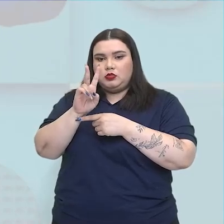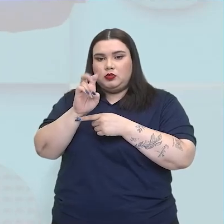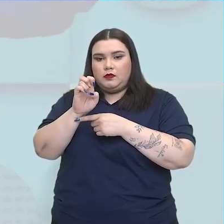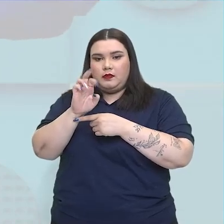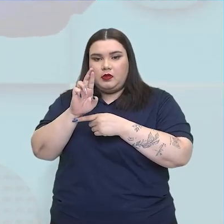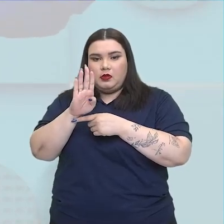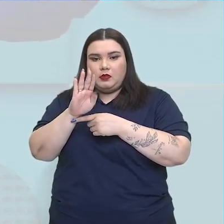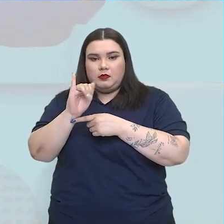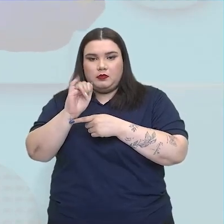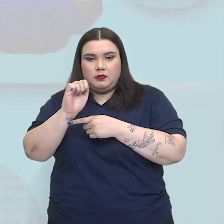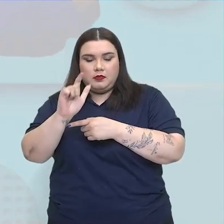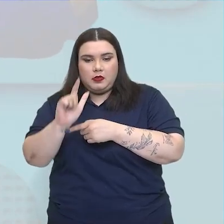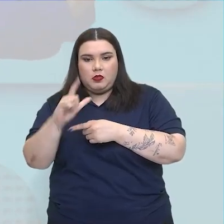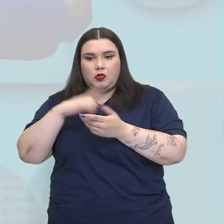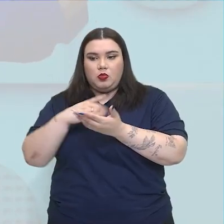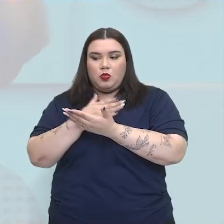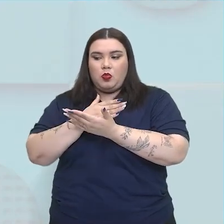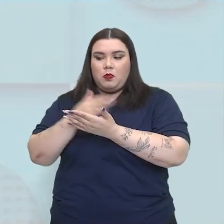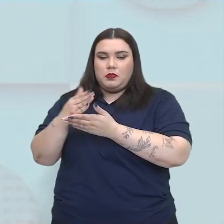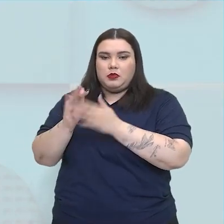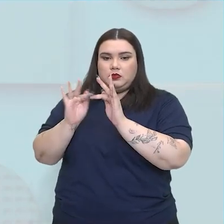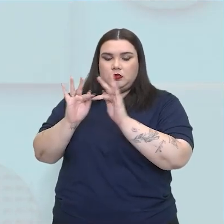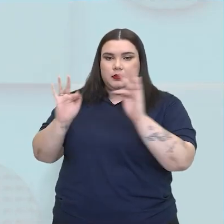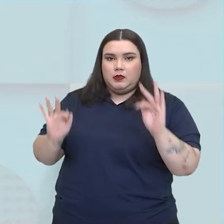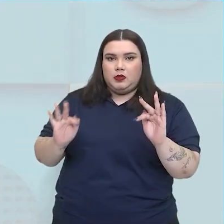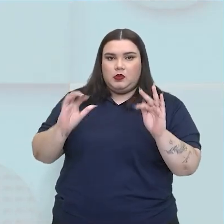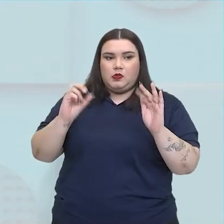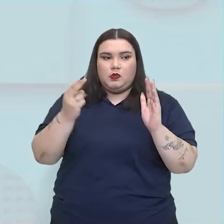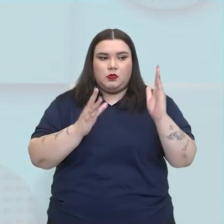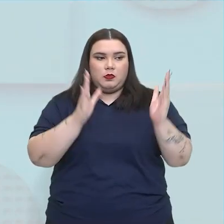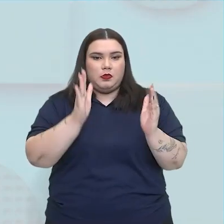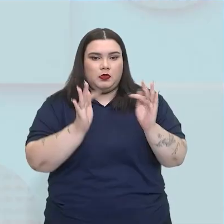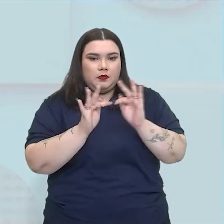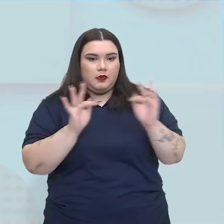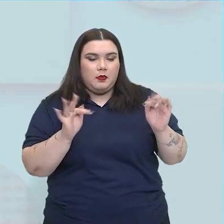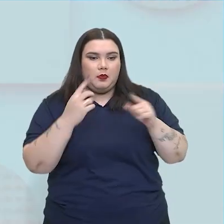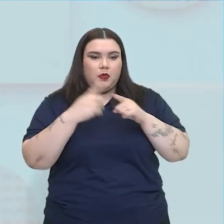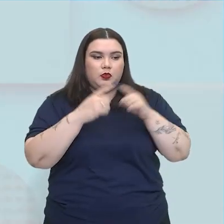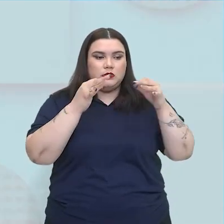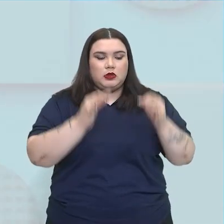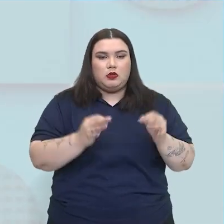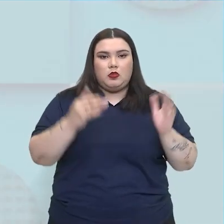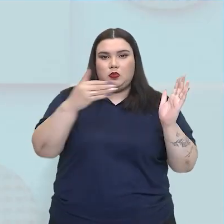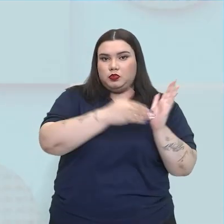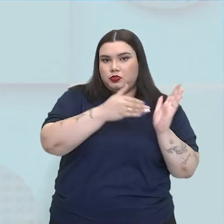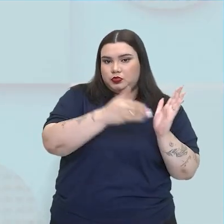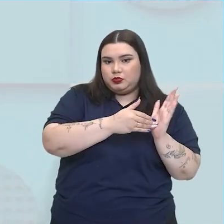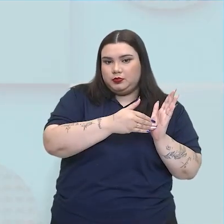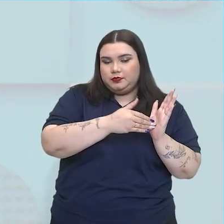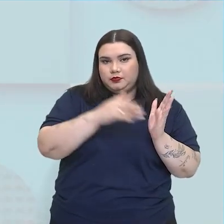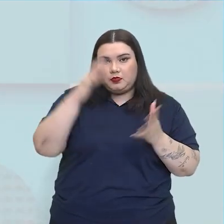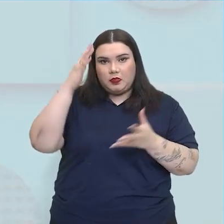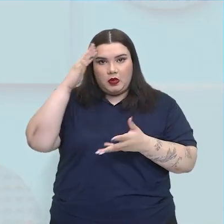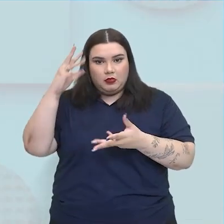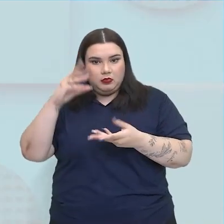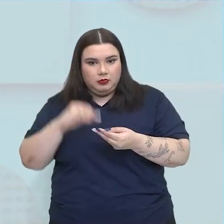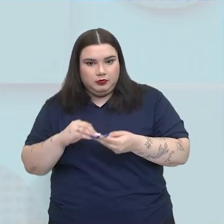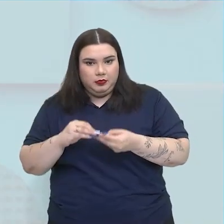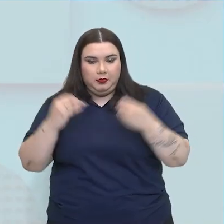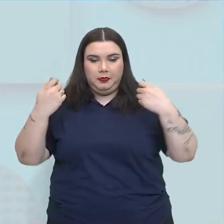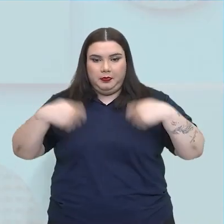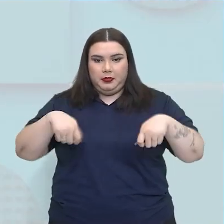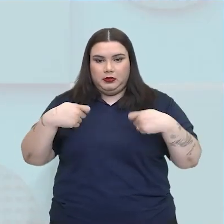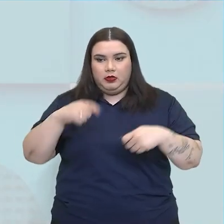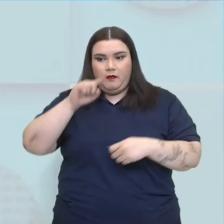da frase ou no meio da frase, quando o lugar correto dele é lá no final, você entendeu que ali eu